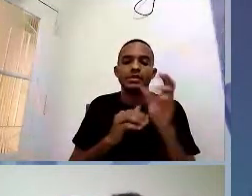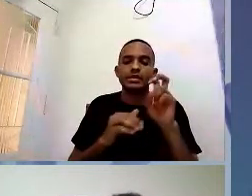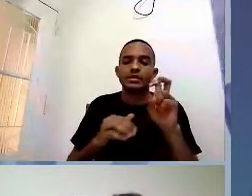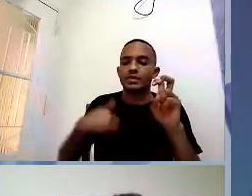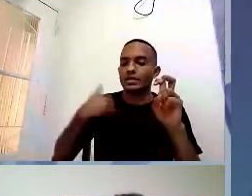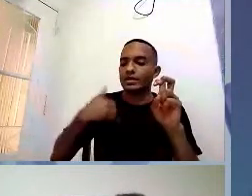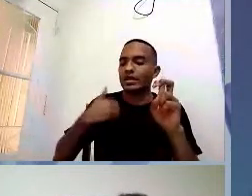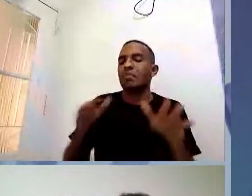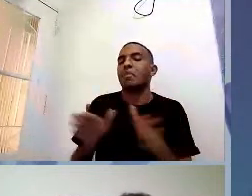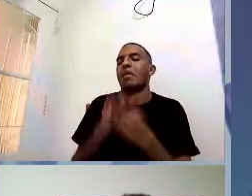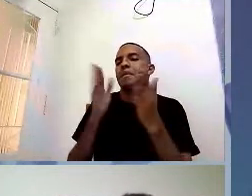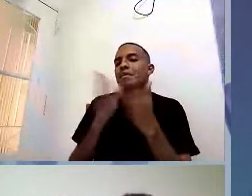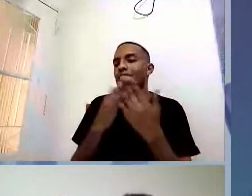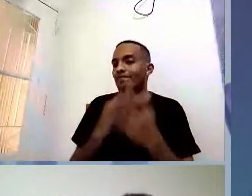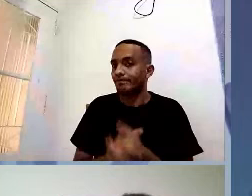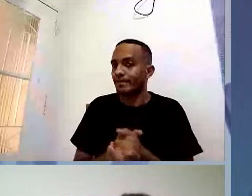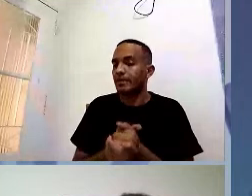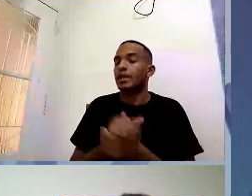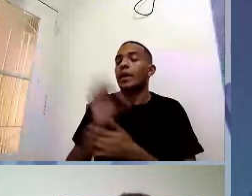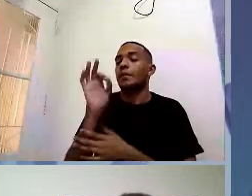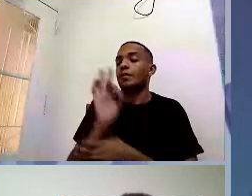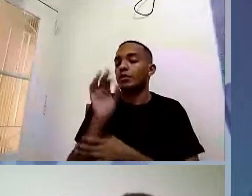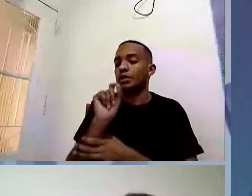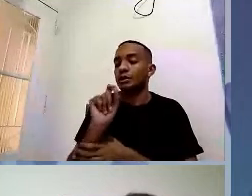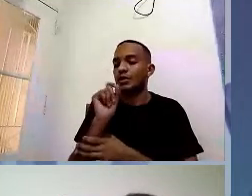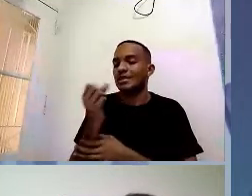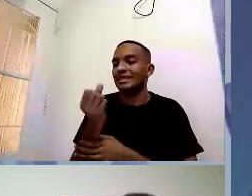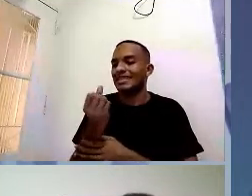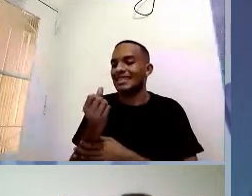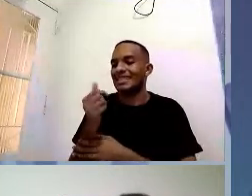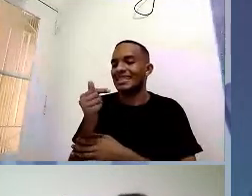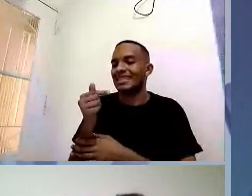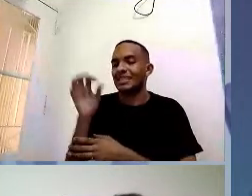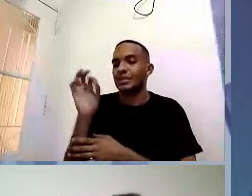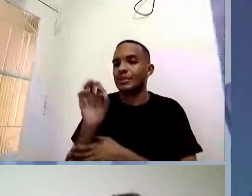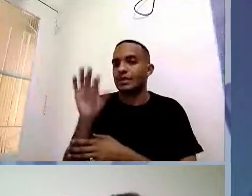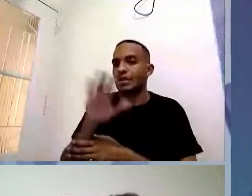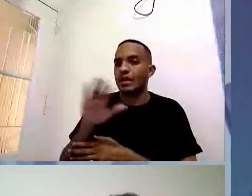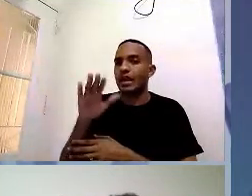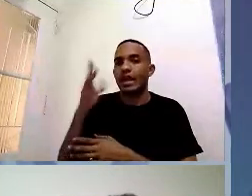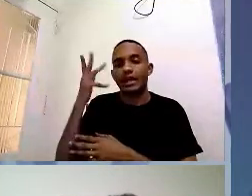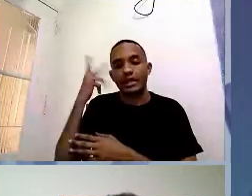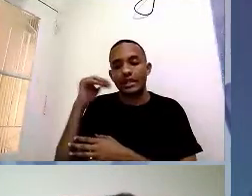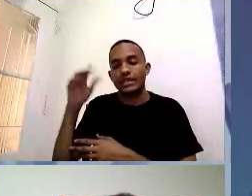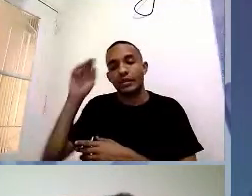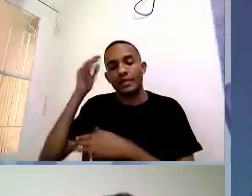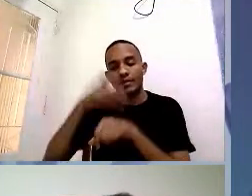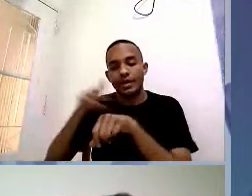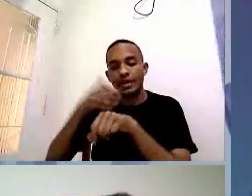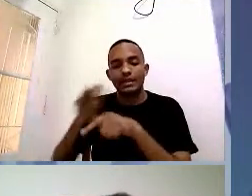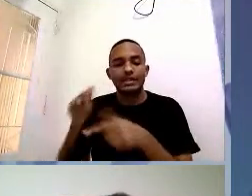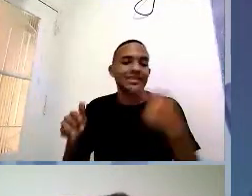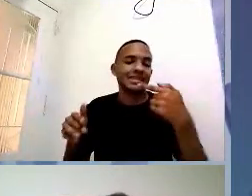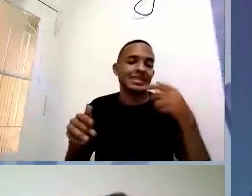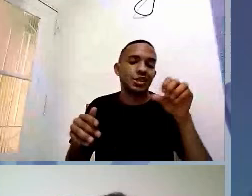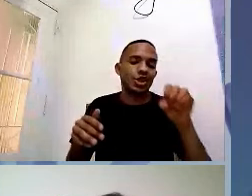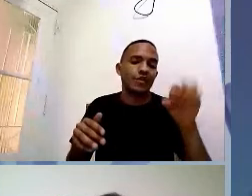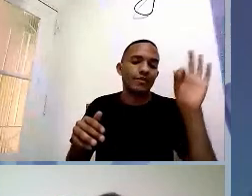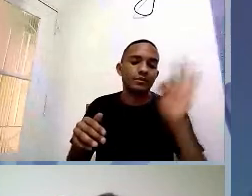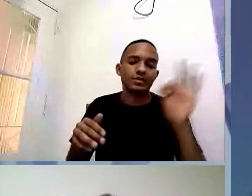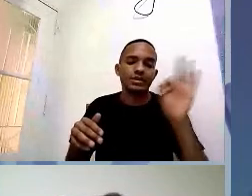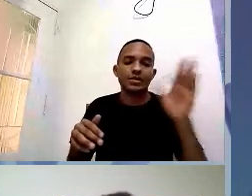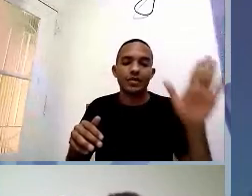de pobreza, porcentagem que é de 67% entre as crianças brancas e de 79% entre as